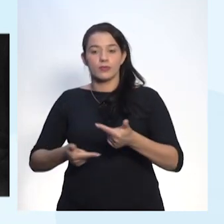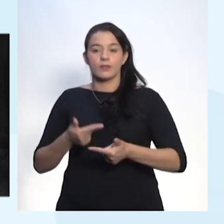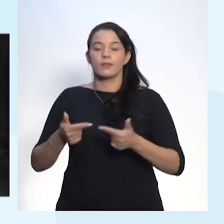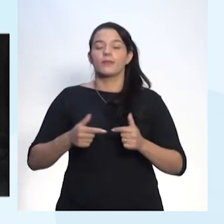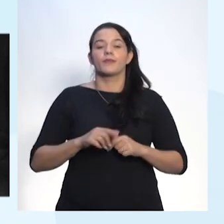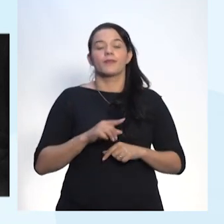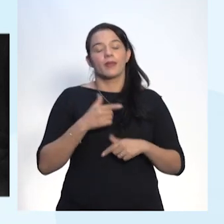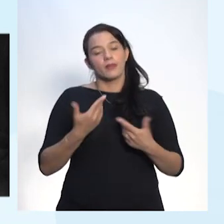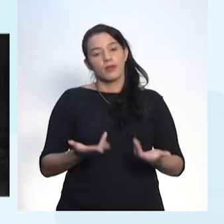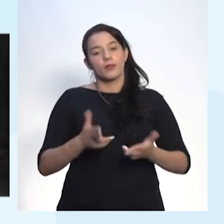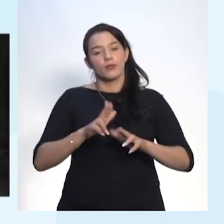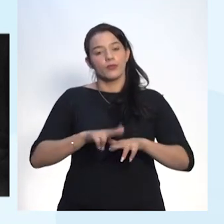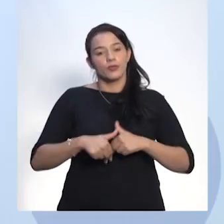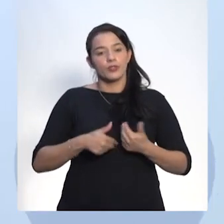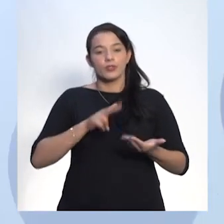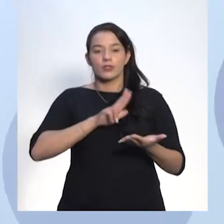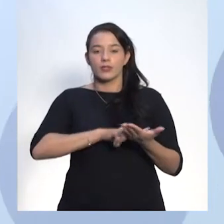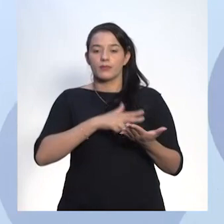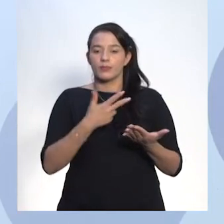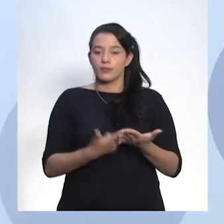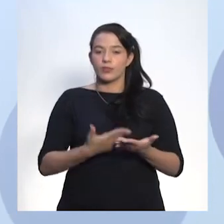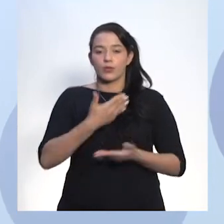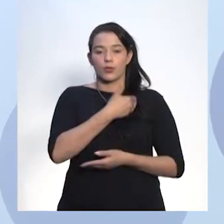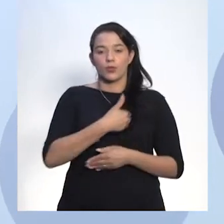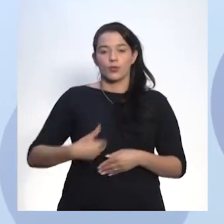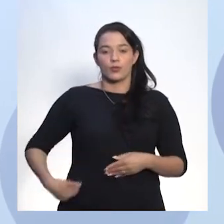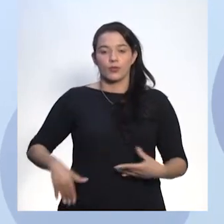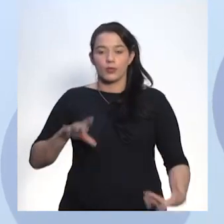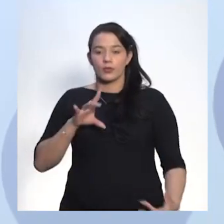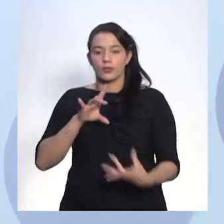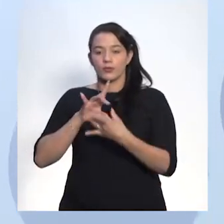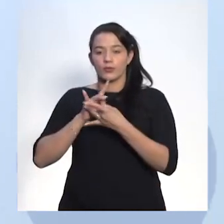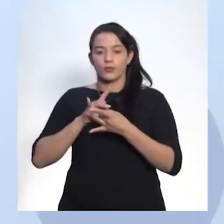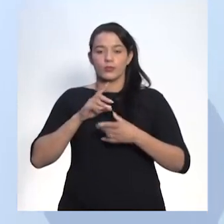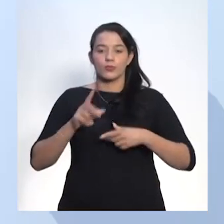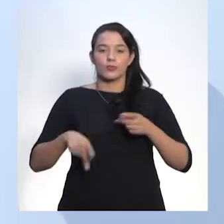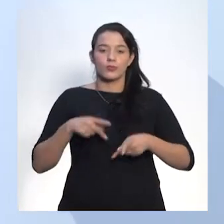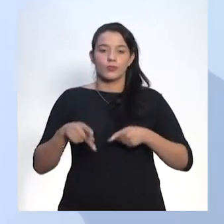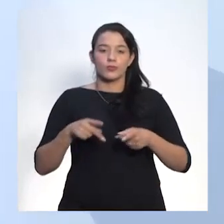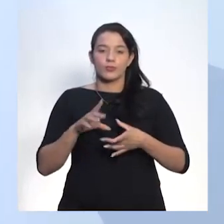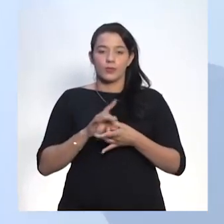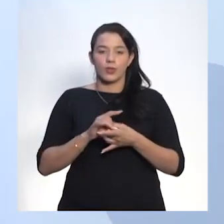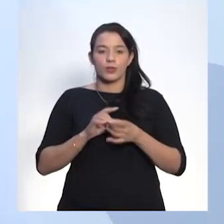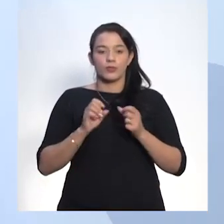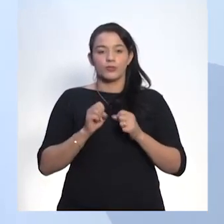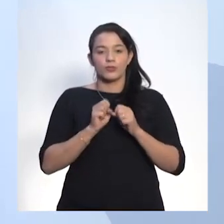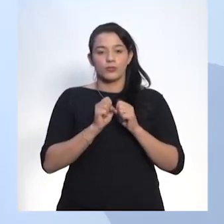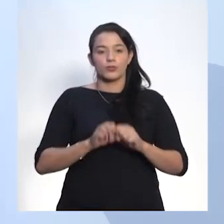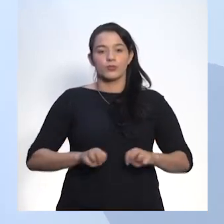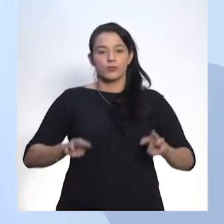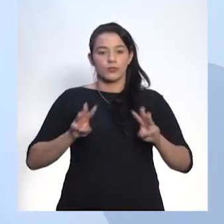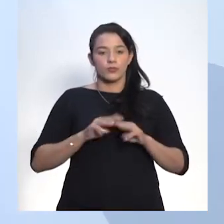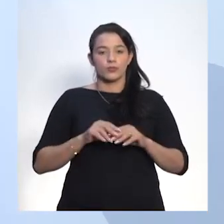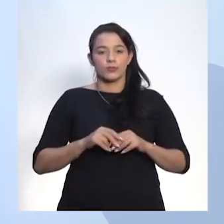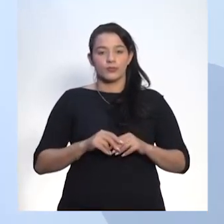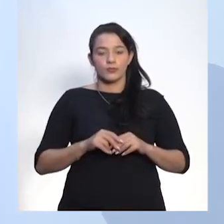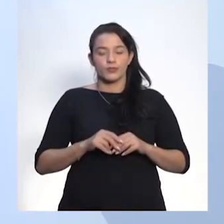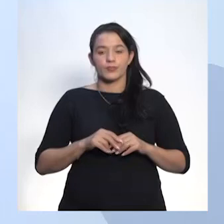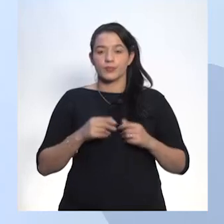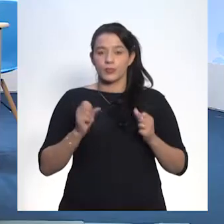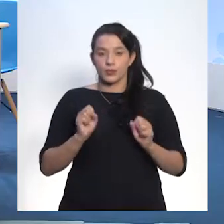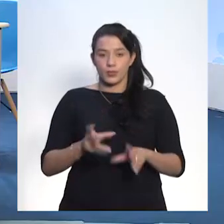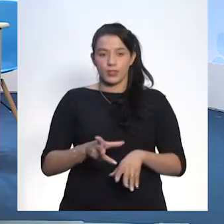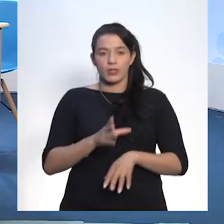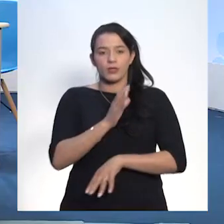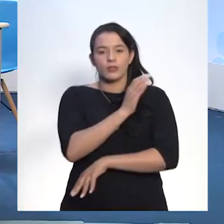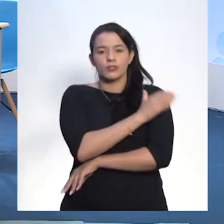essa razão foram interpretados como governos alinhados à União Soviética, ok? Vamos então para o